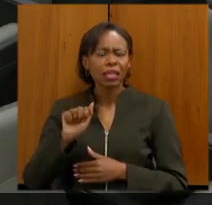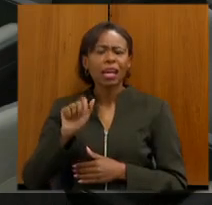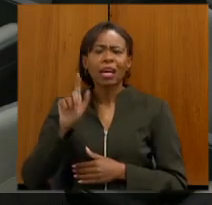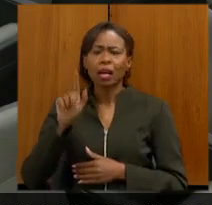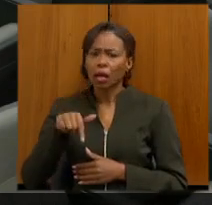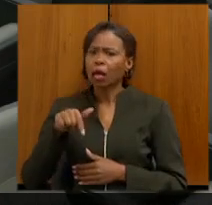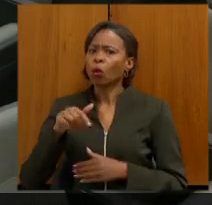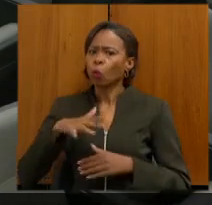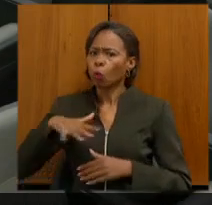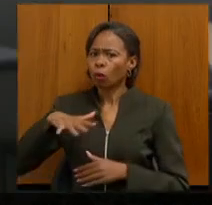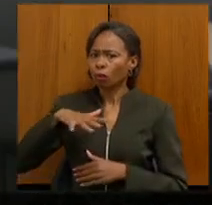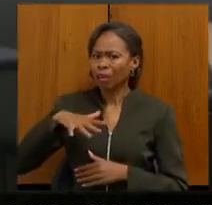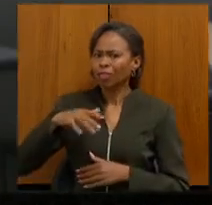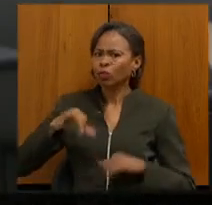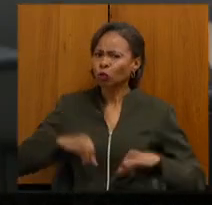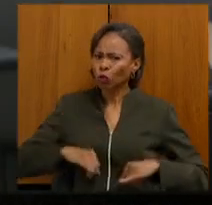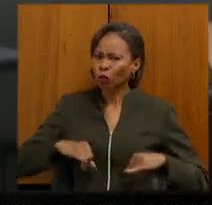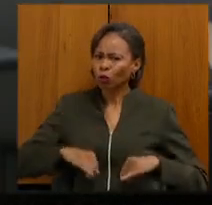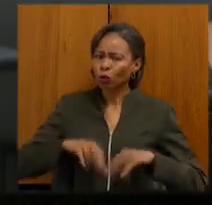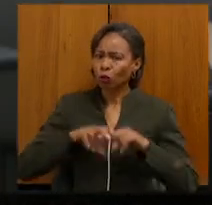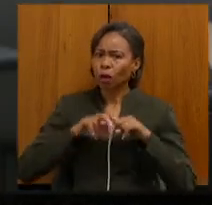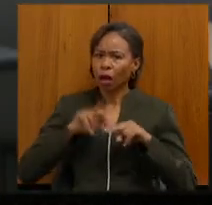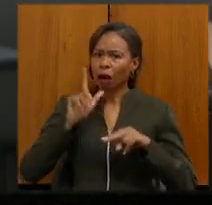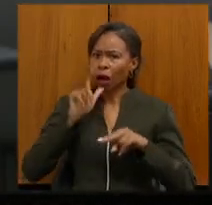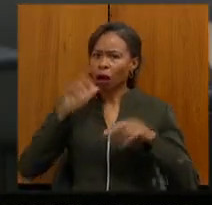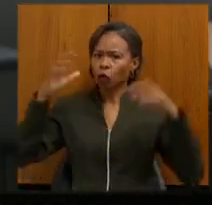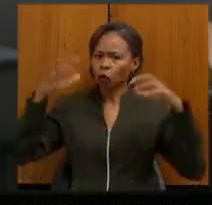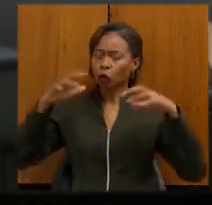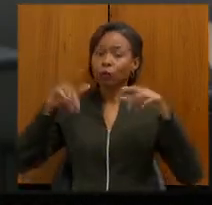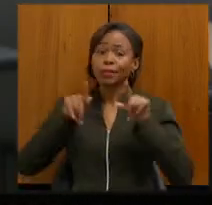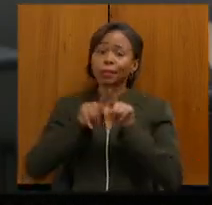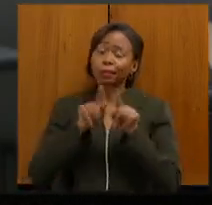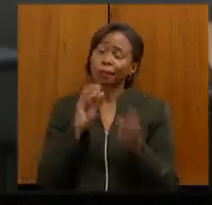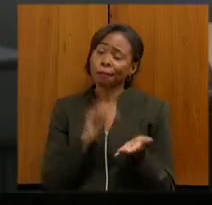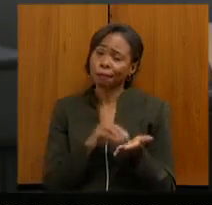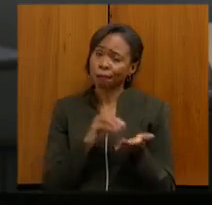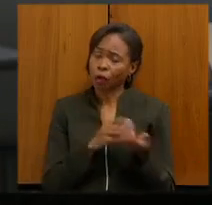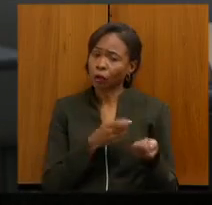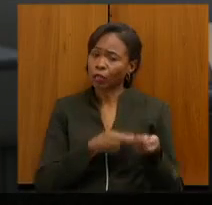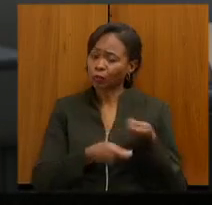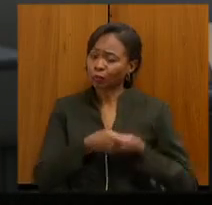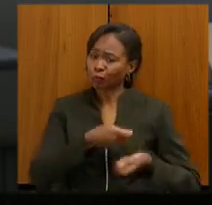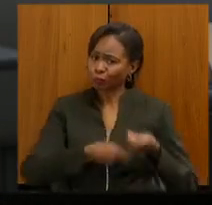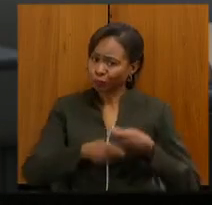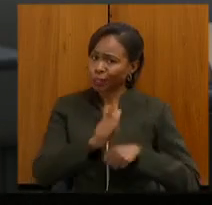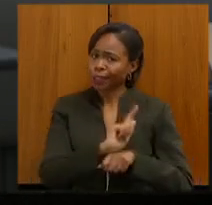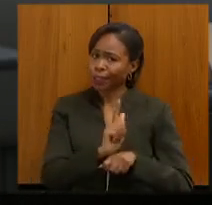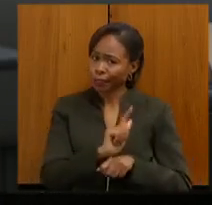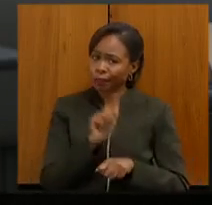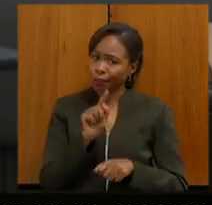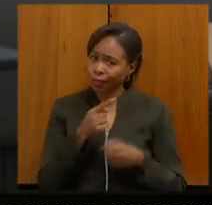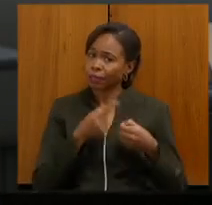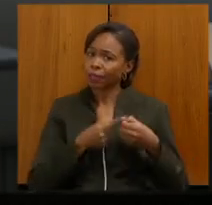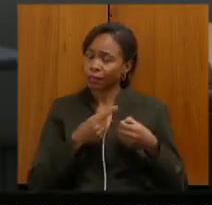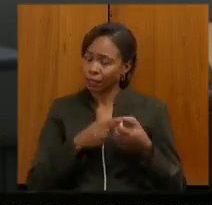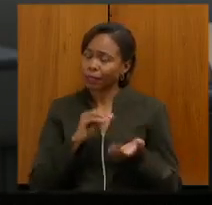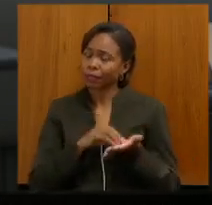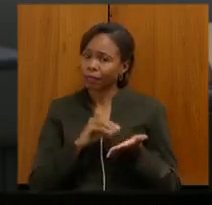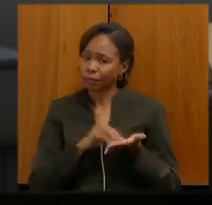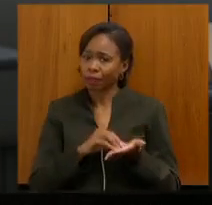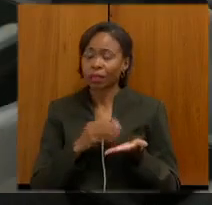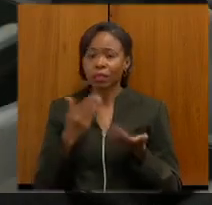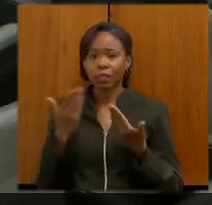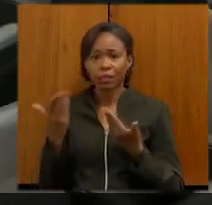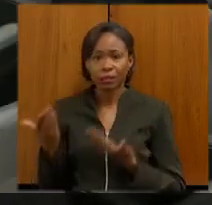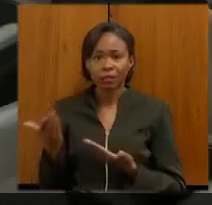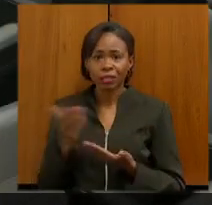o volume de chuva mas não só volume de chuva é a falta de gestão pública da cidade de gestão da vida das pessoas estão